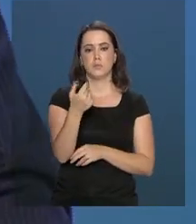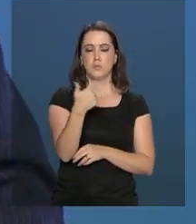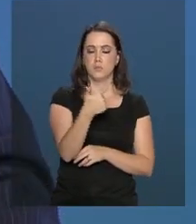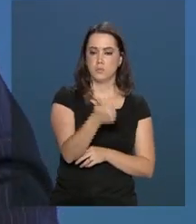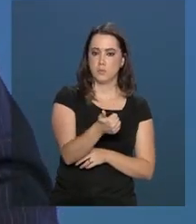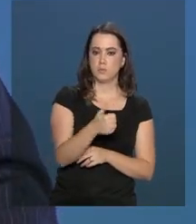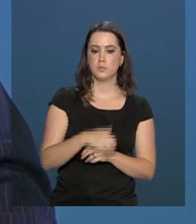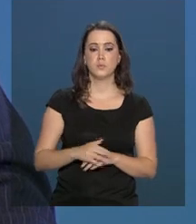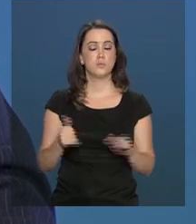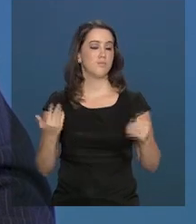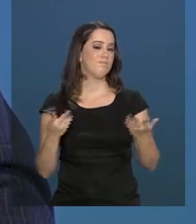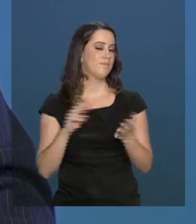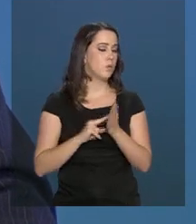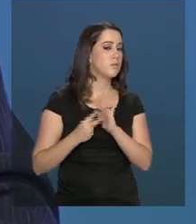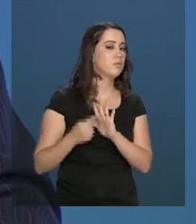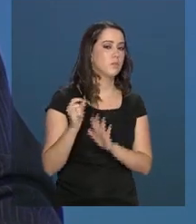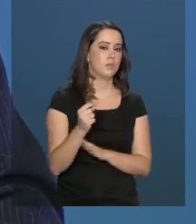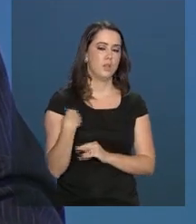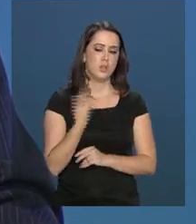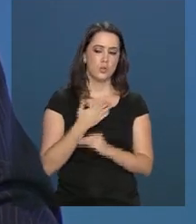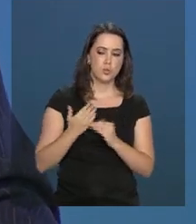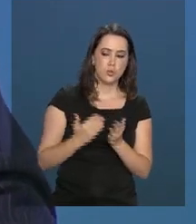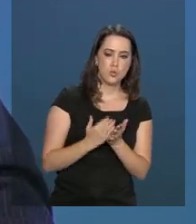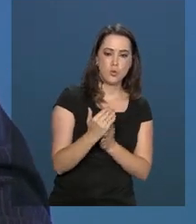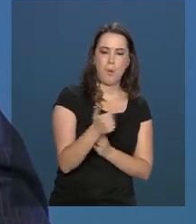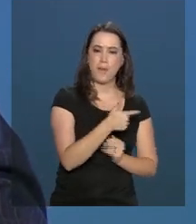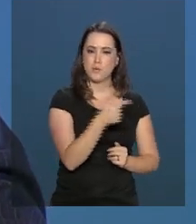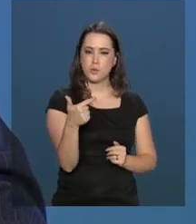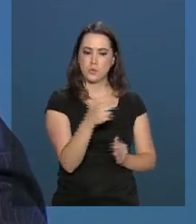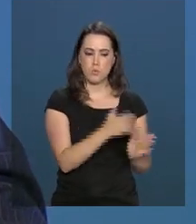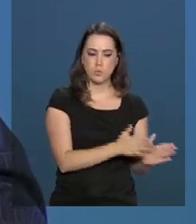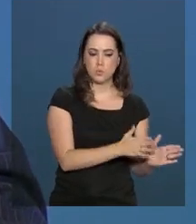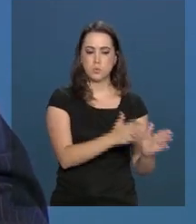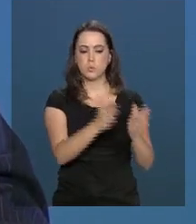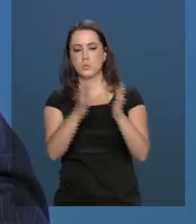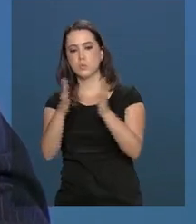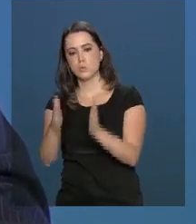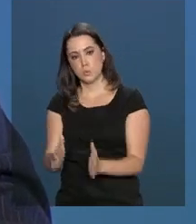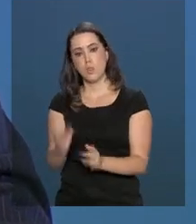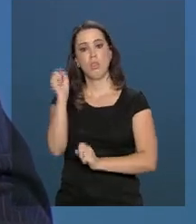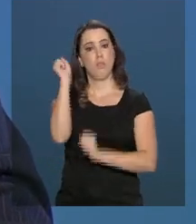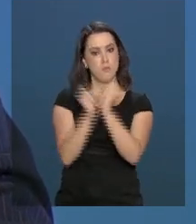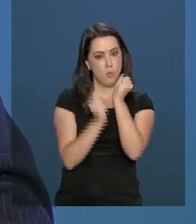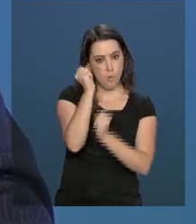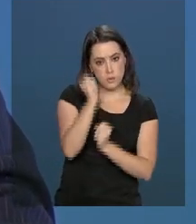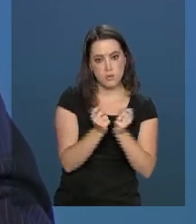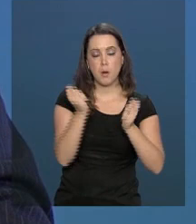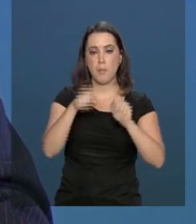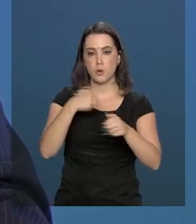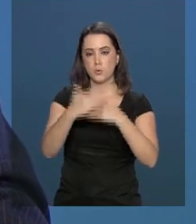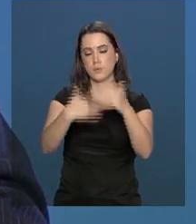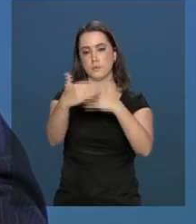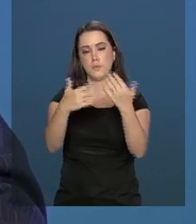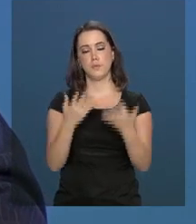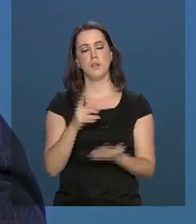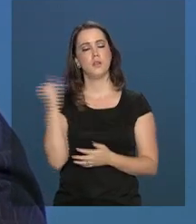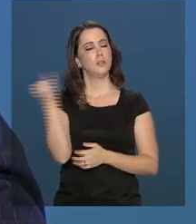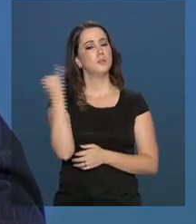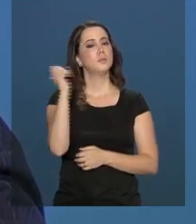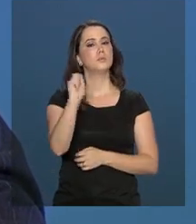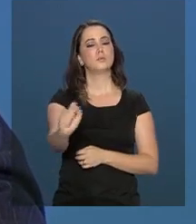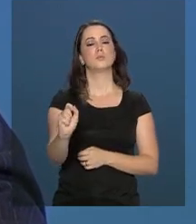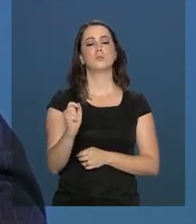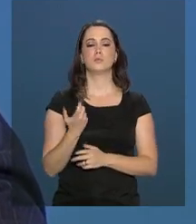com isso a gente inicia o segundo ciclo de investimento na indústria o importante é que